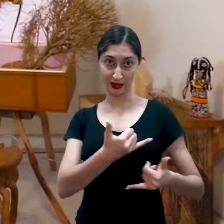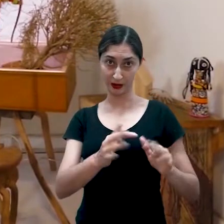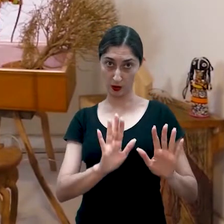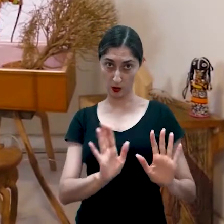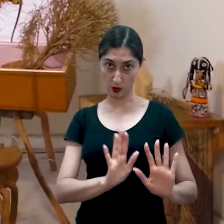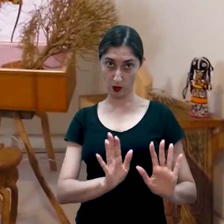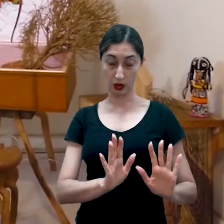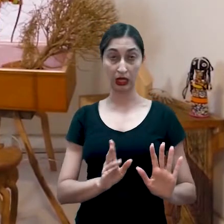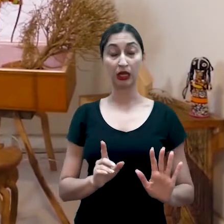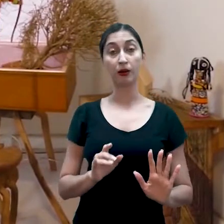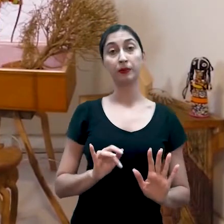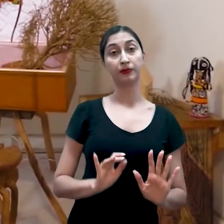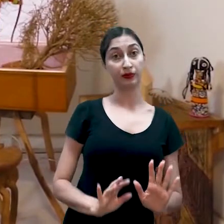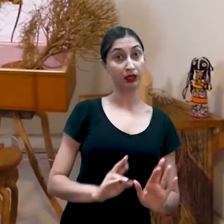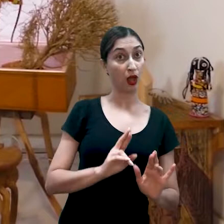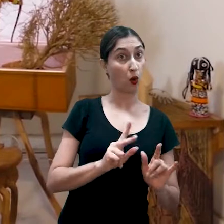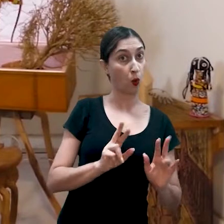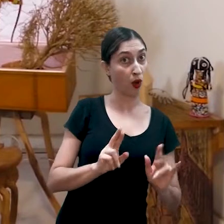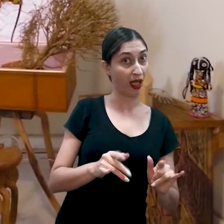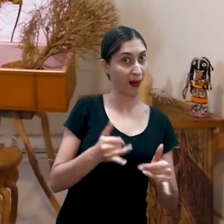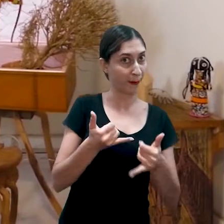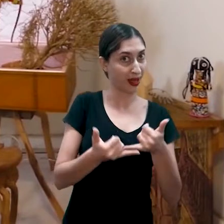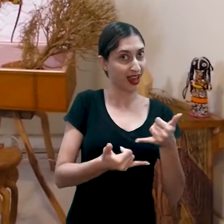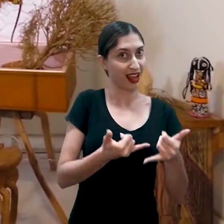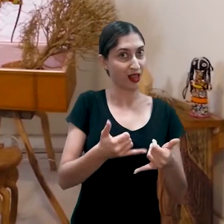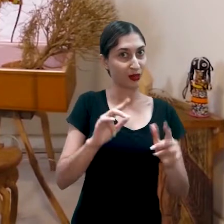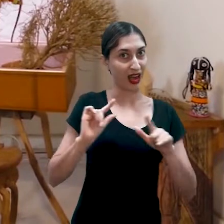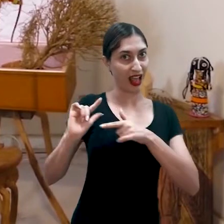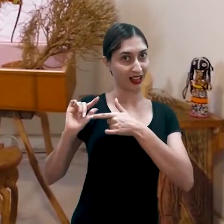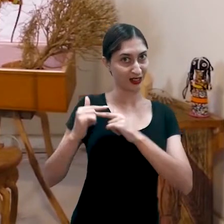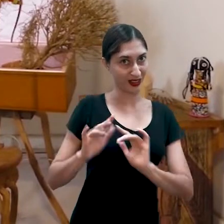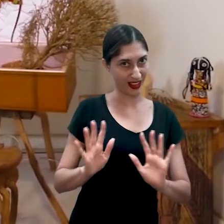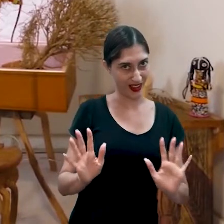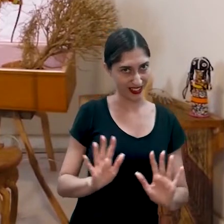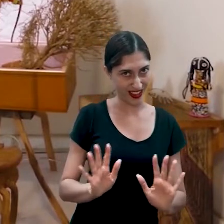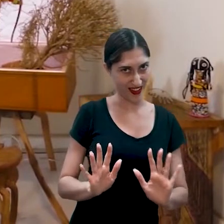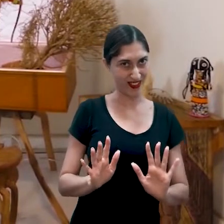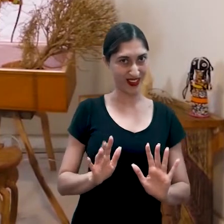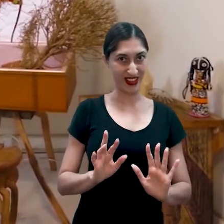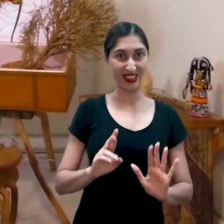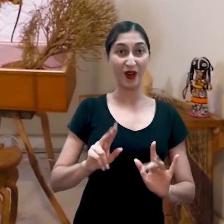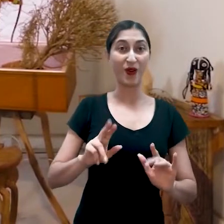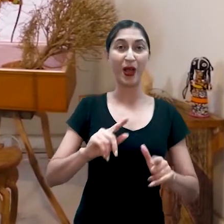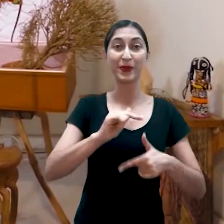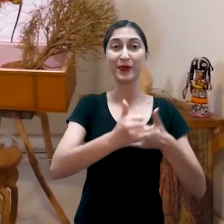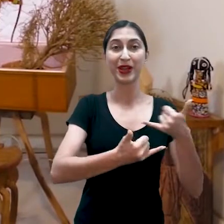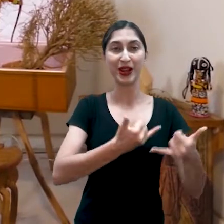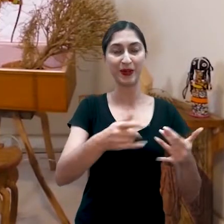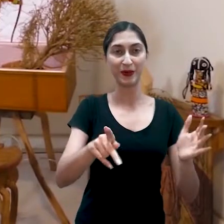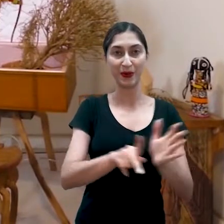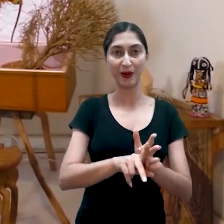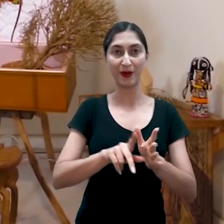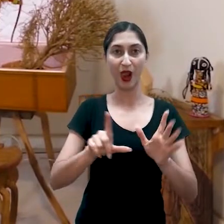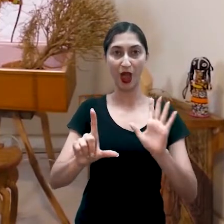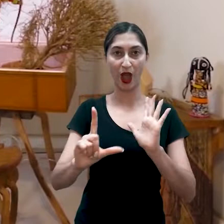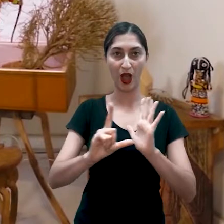Isso nos brinquedos que não são brinquedos, que não estão na loja de